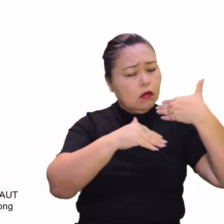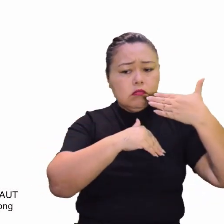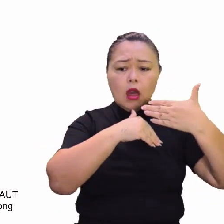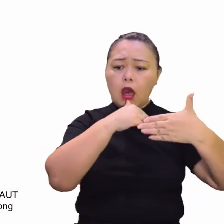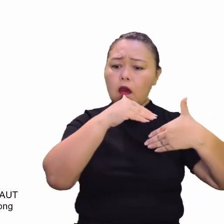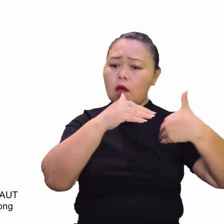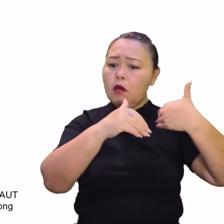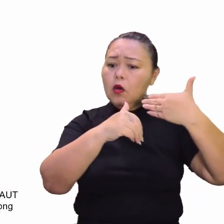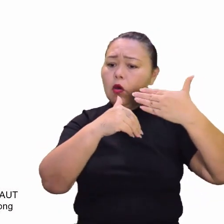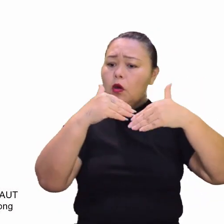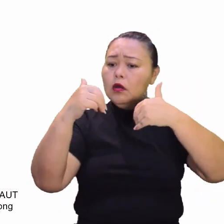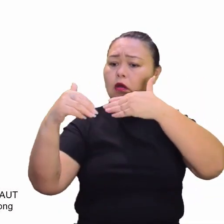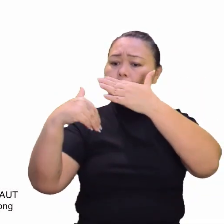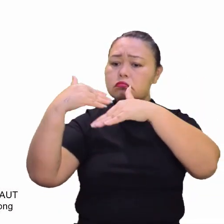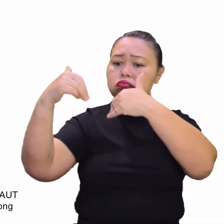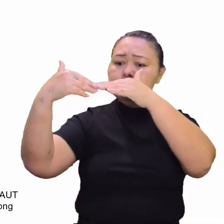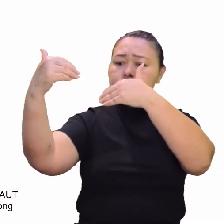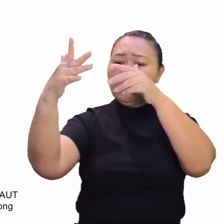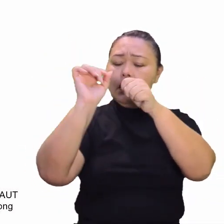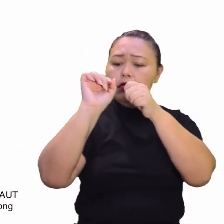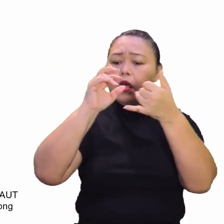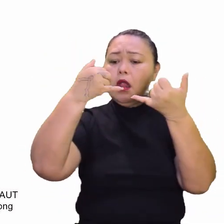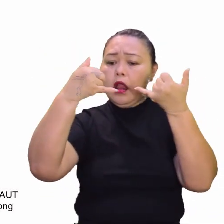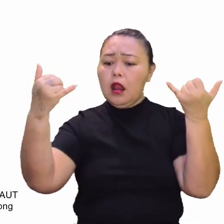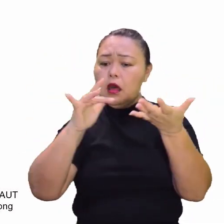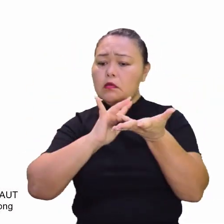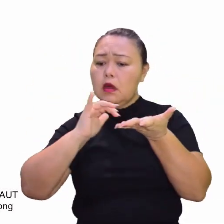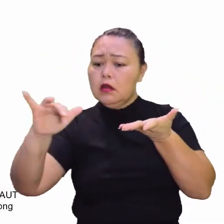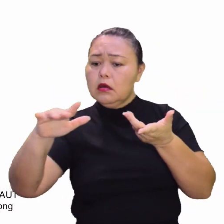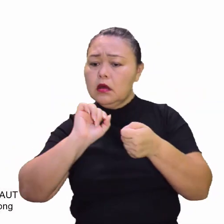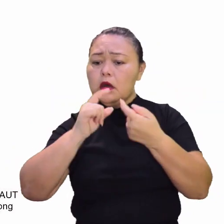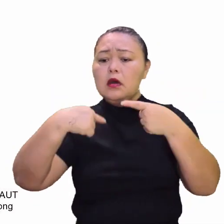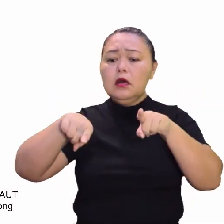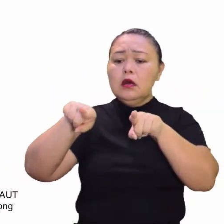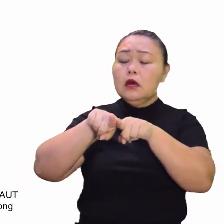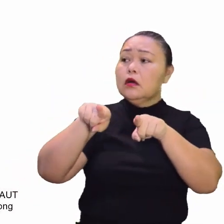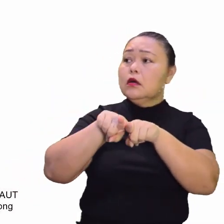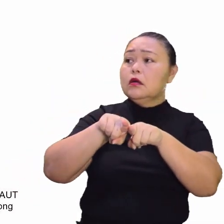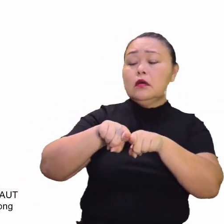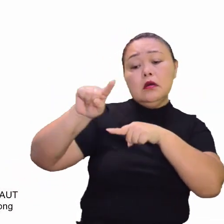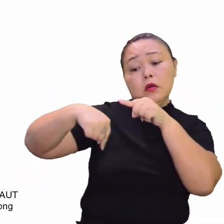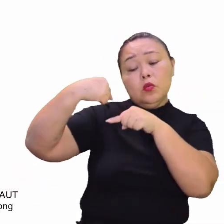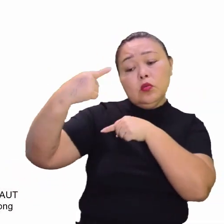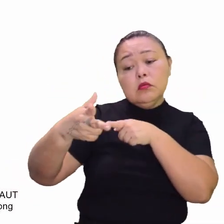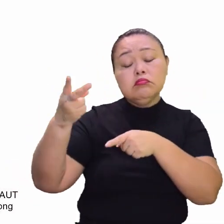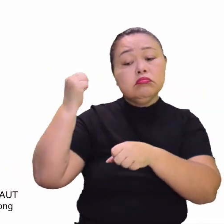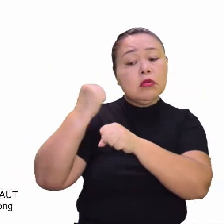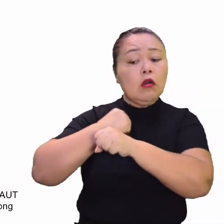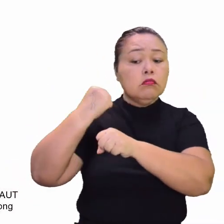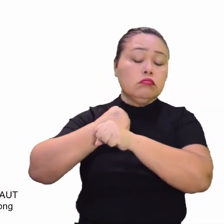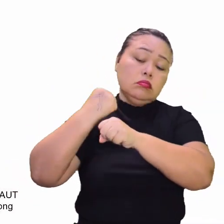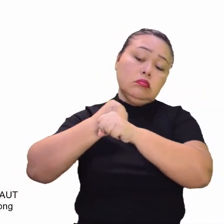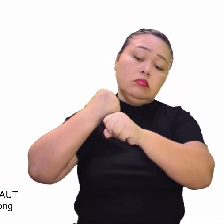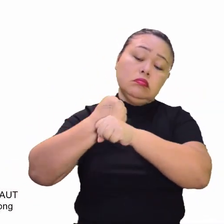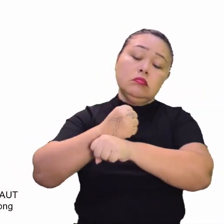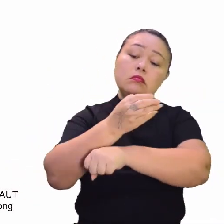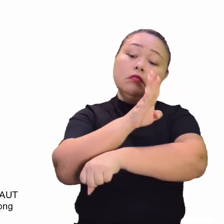momento lá com as linhas telegráficas, depois a gente pode citar a questão da construção